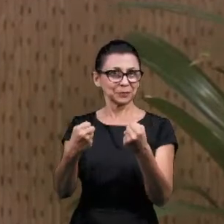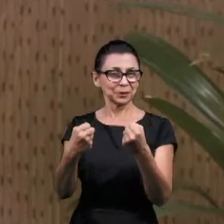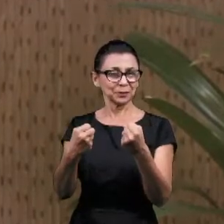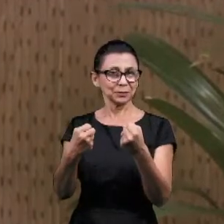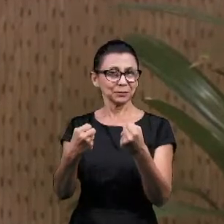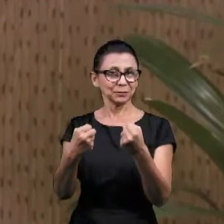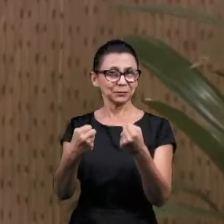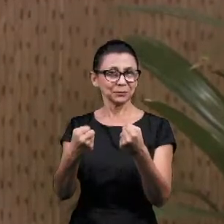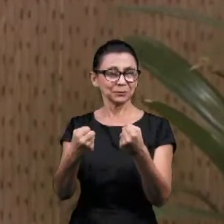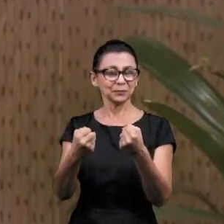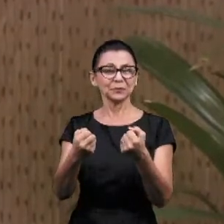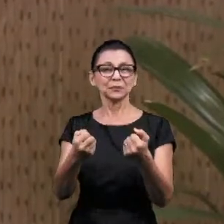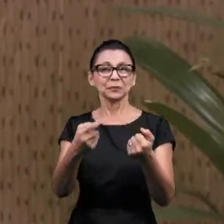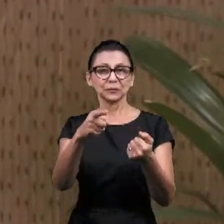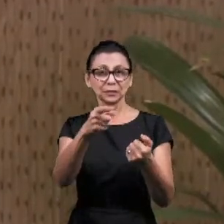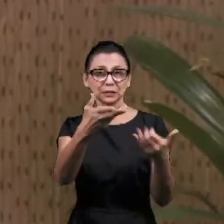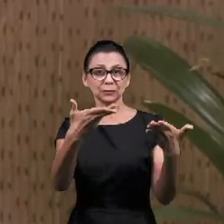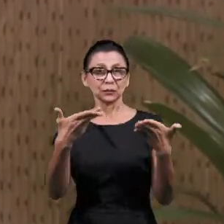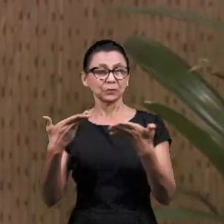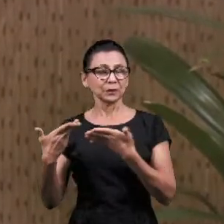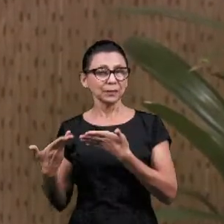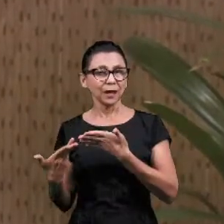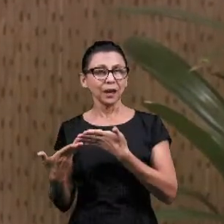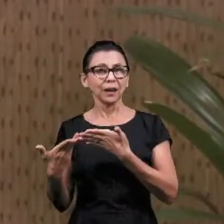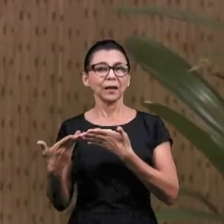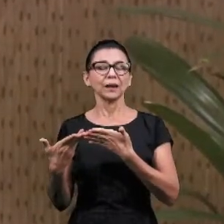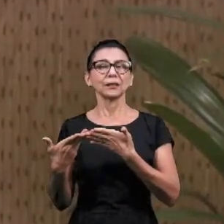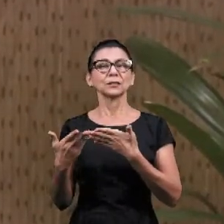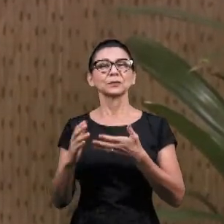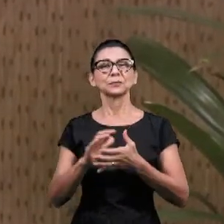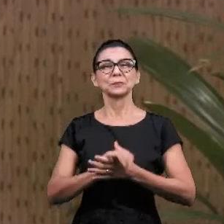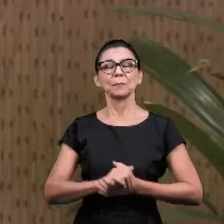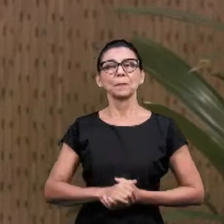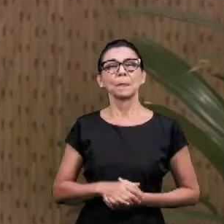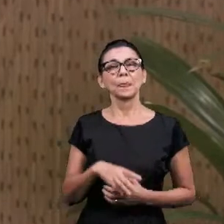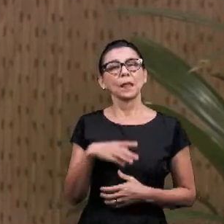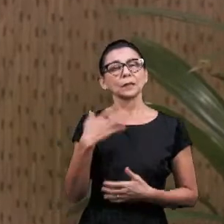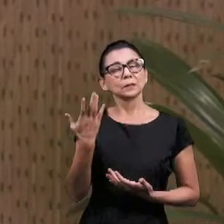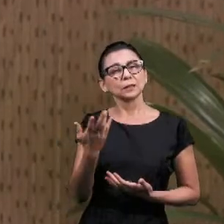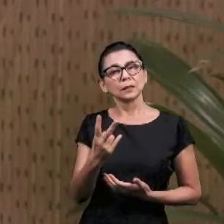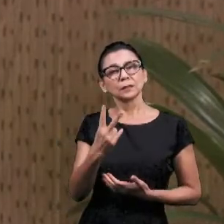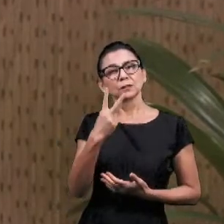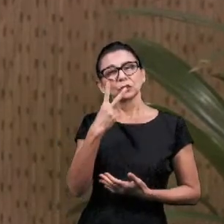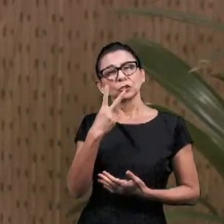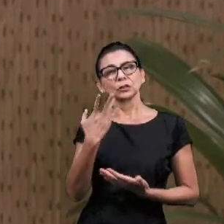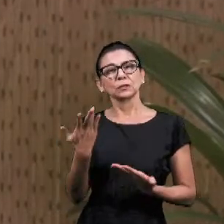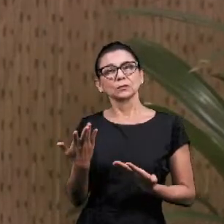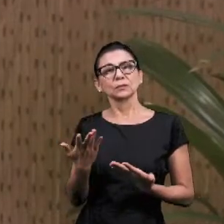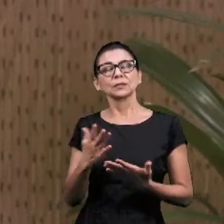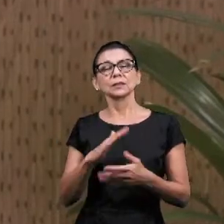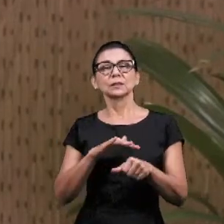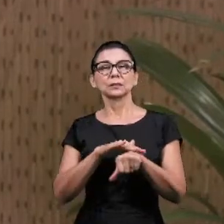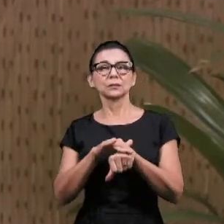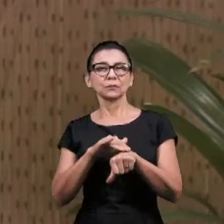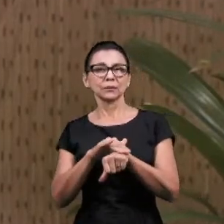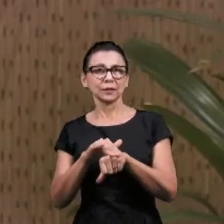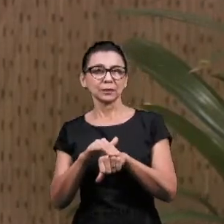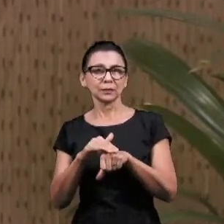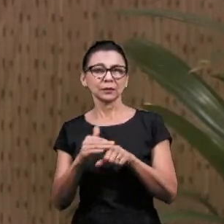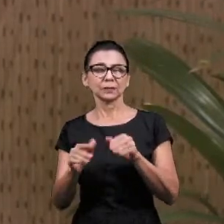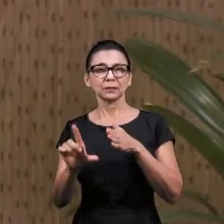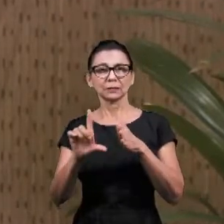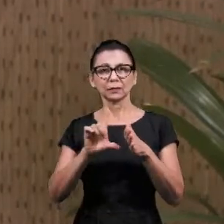conosco dessa conversa inicial em que aqui nos encontramos, como